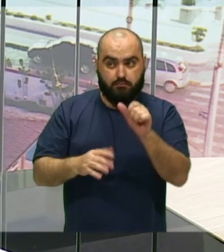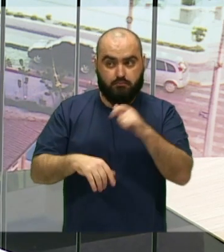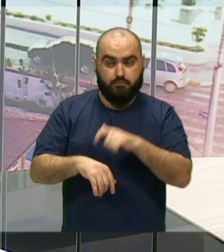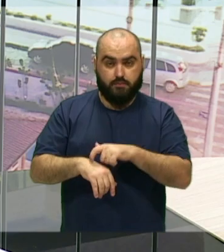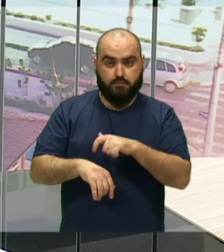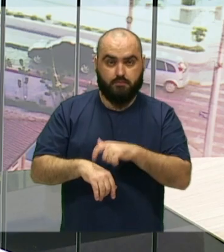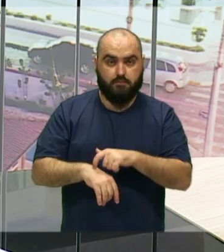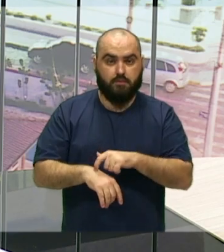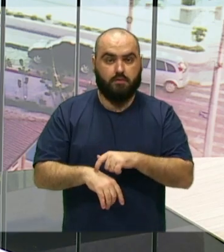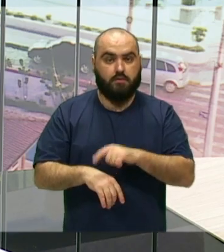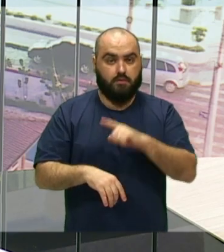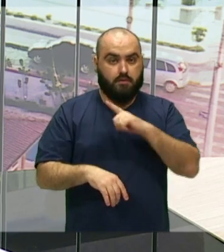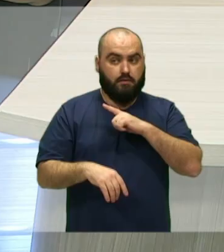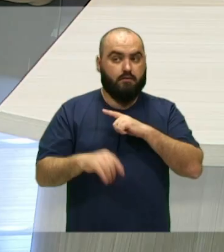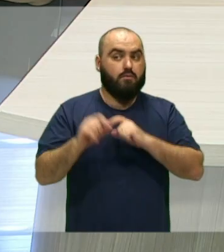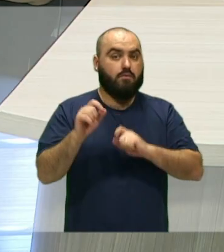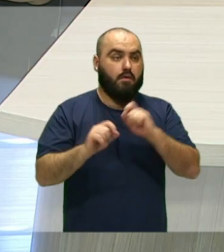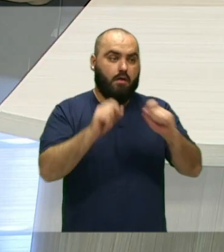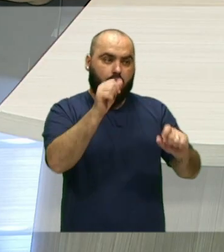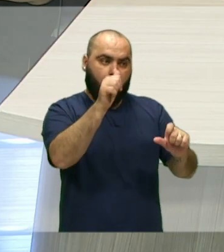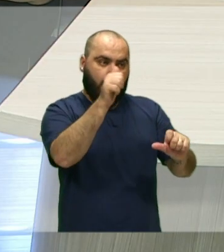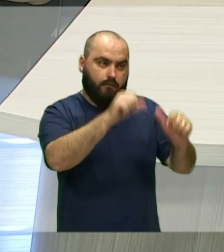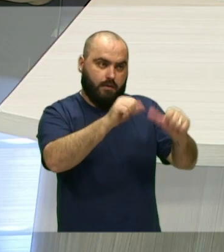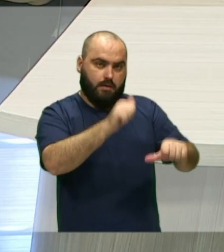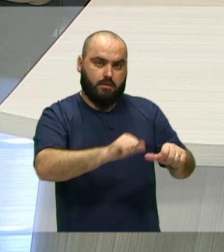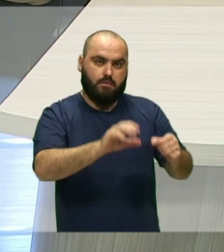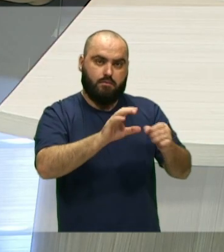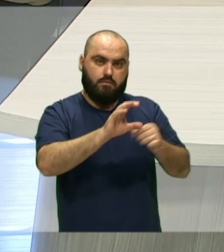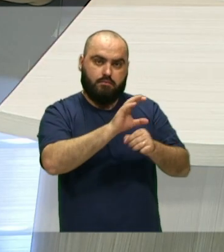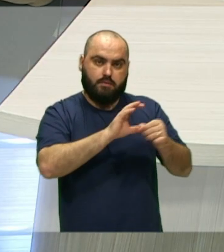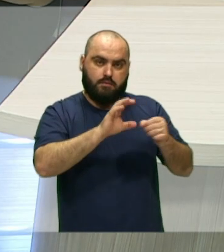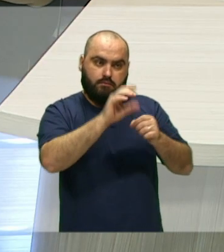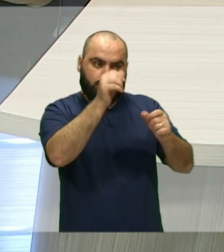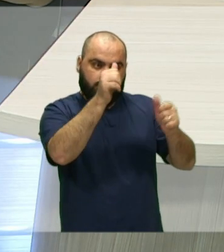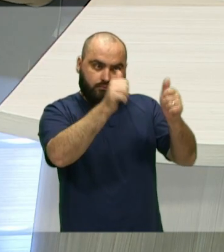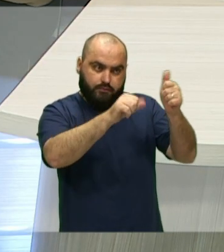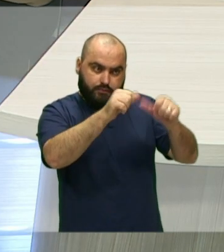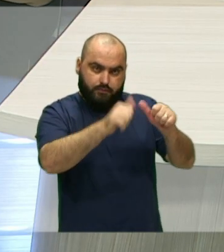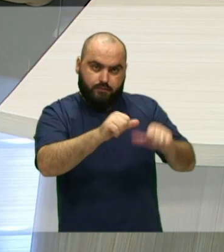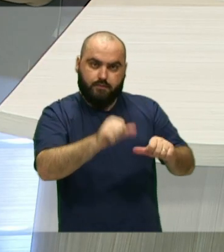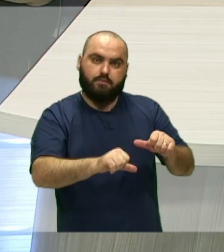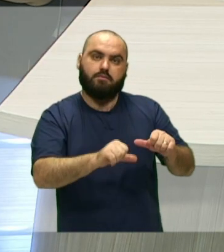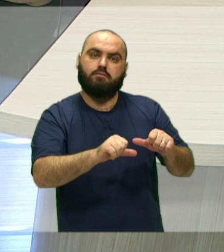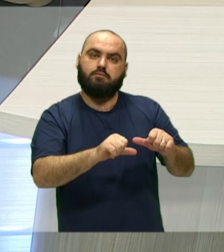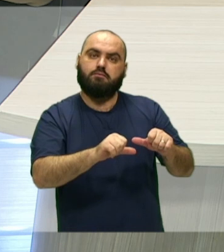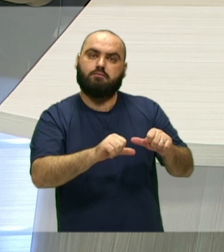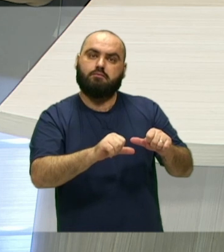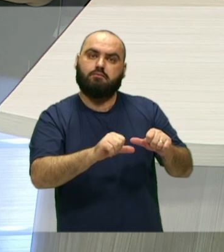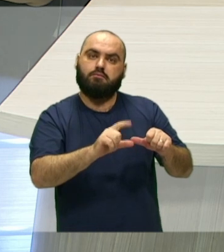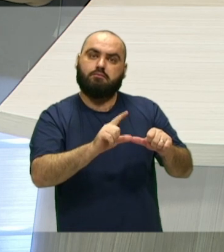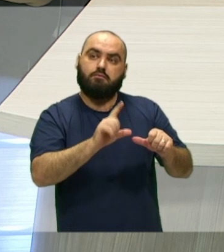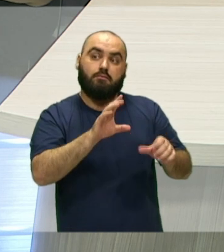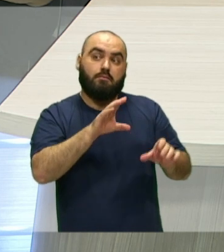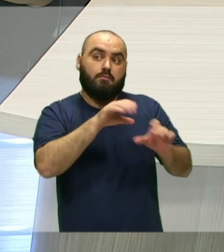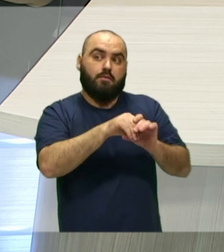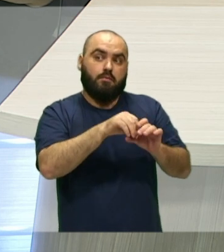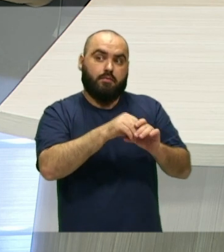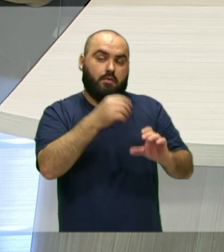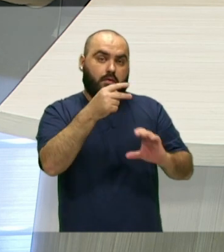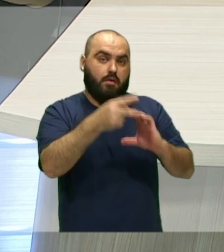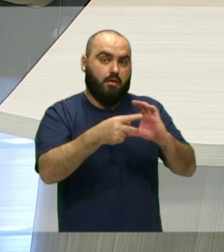eh teve uma avaliação pel uma comissão né formada eh na na Câmara com